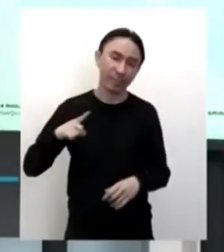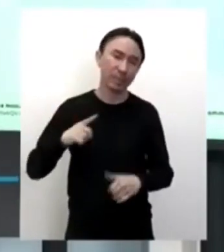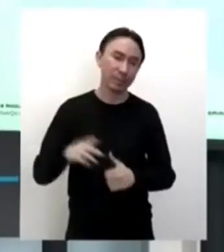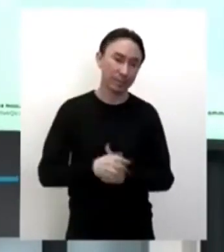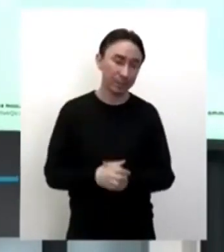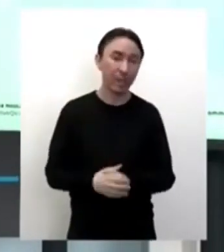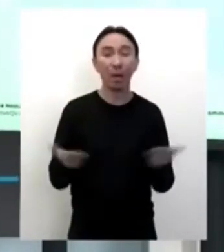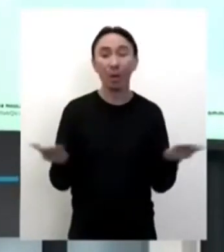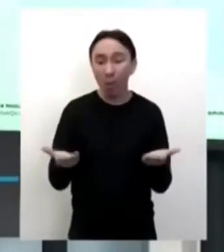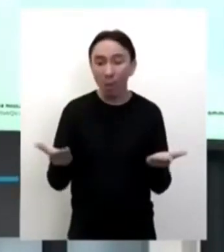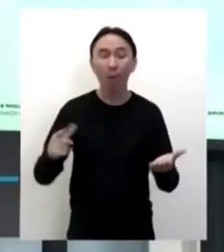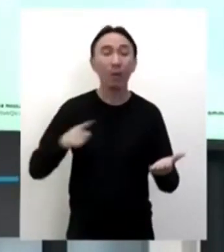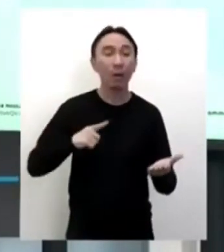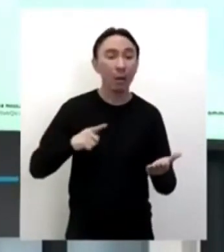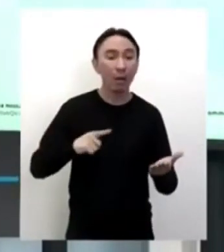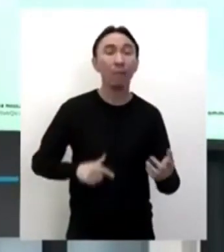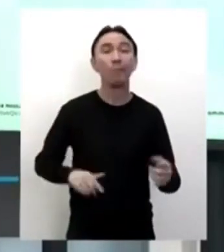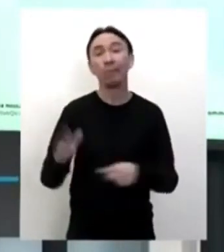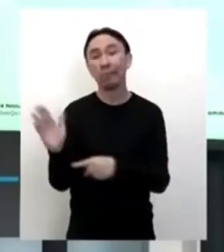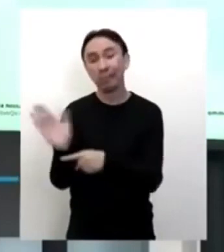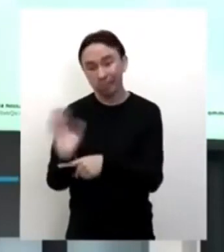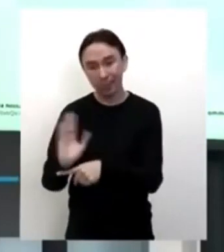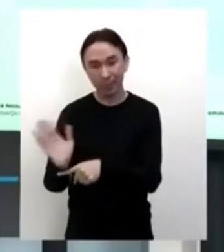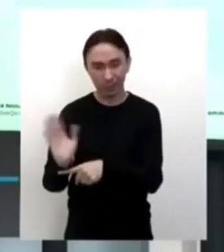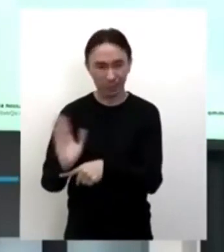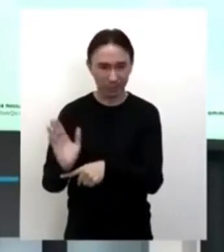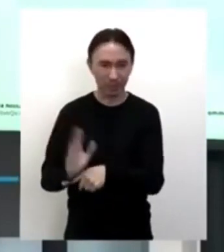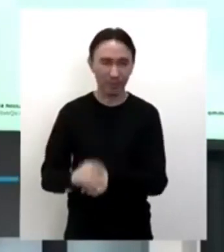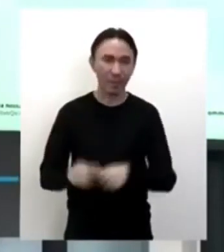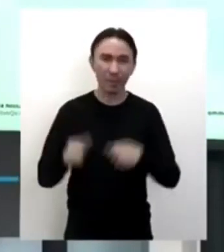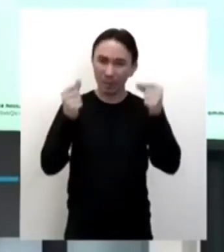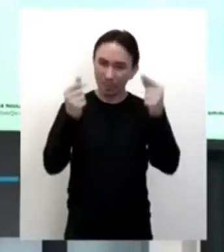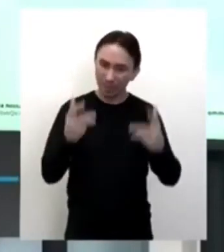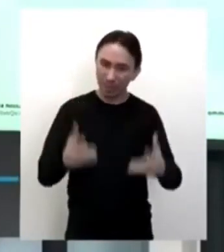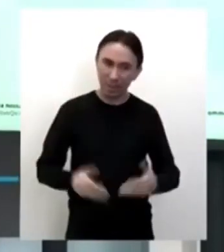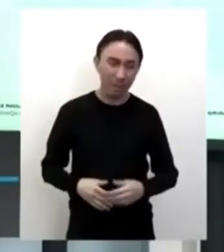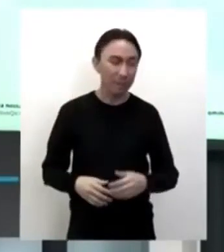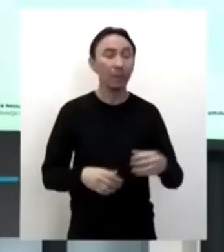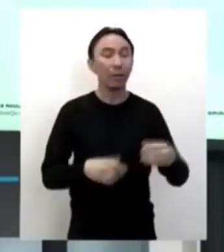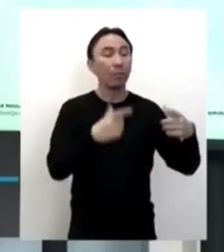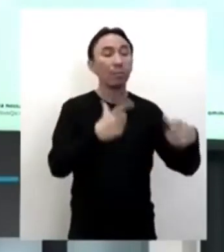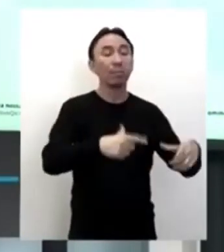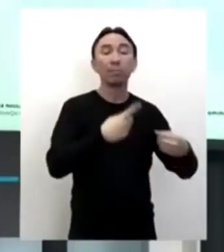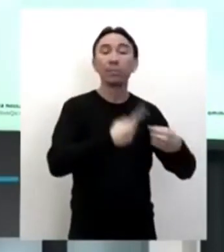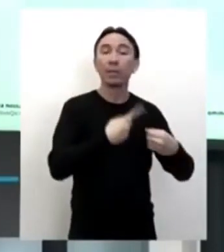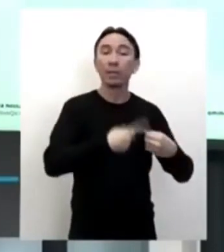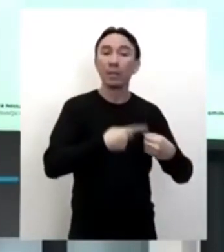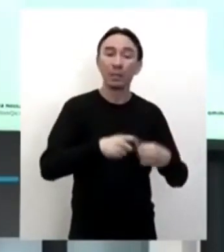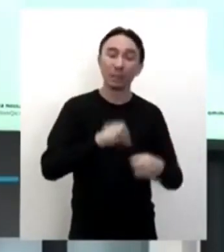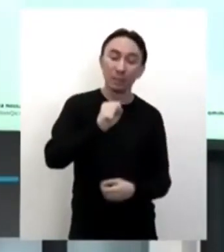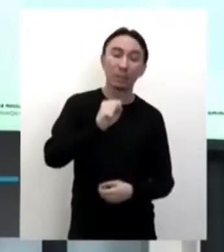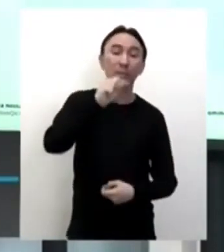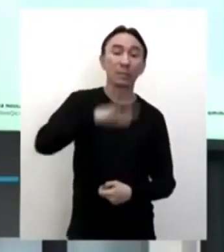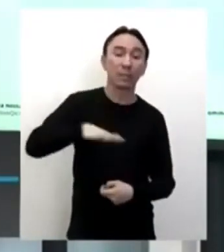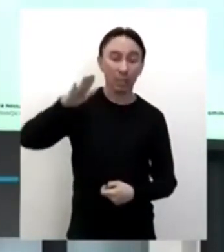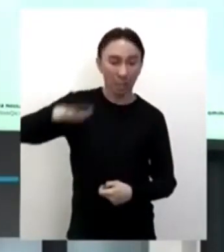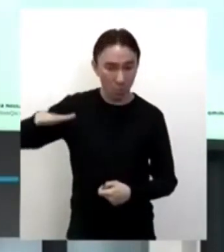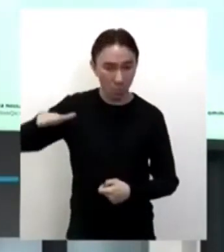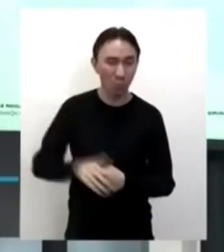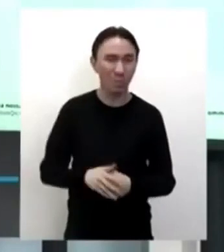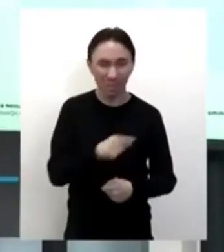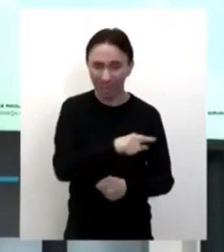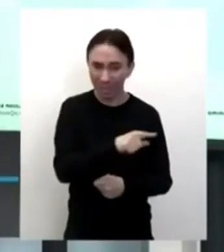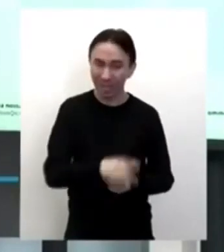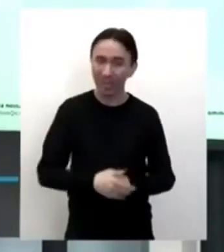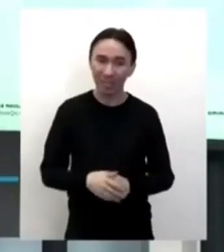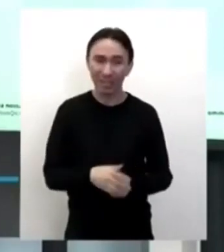vídeo. Né? Esse vídeo aí fala, né, lá da cidade de Santos, né, sobre as enchentes como exemplo aí, né, que deve ser